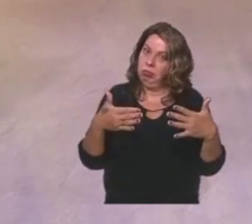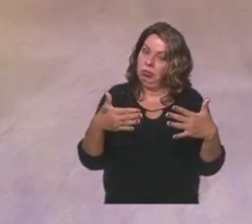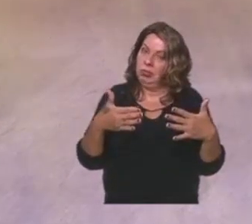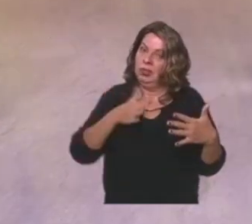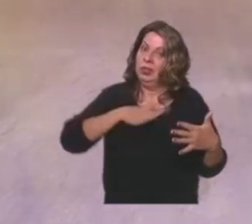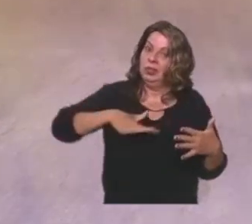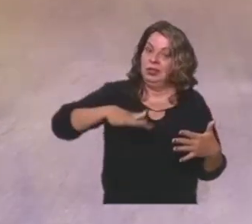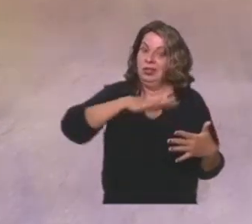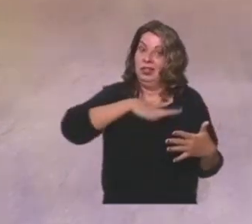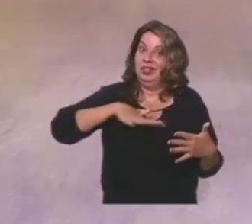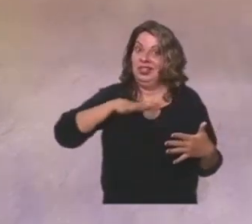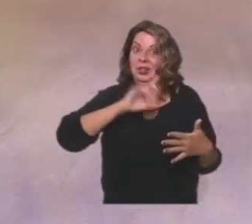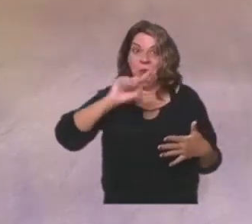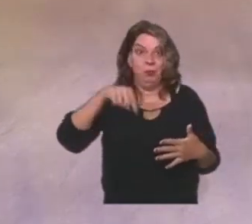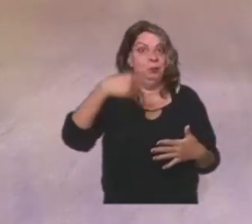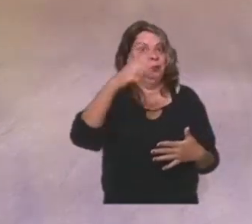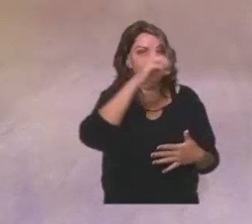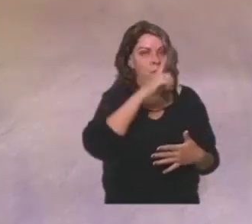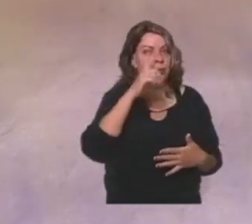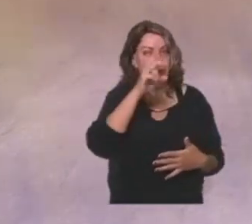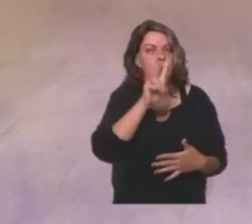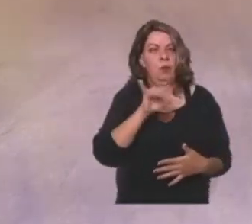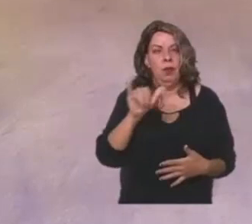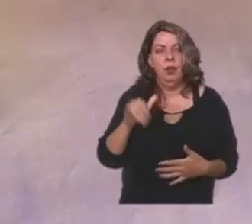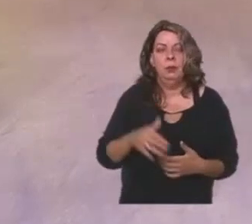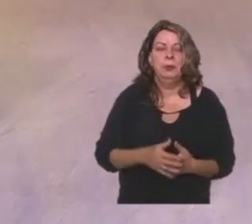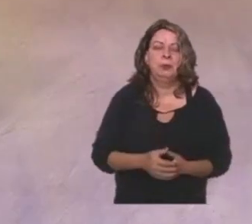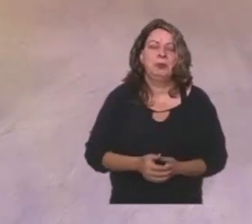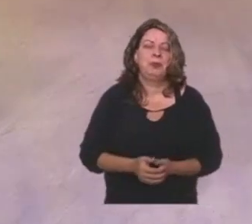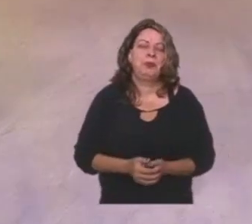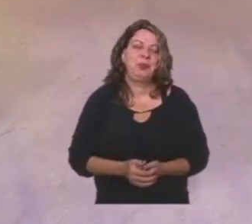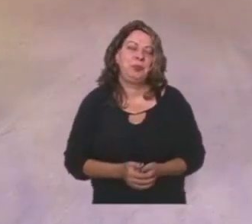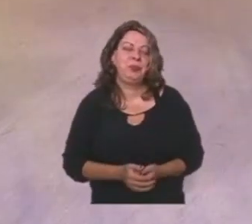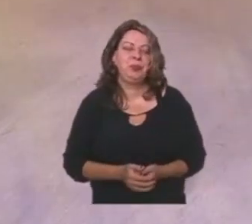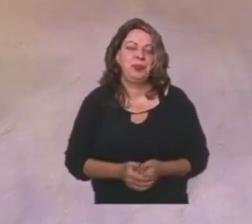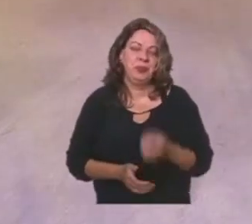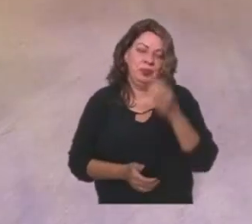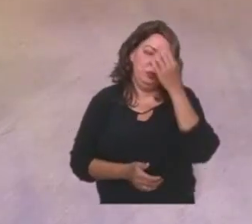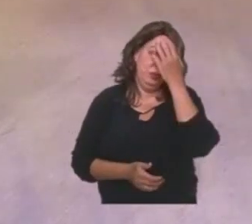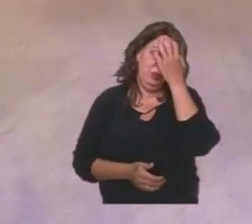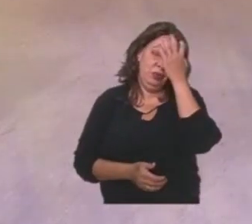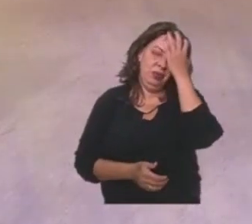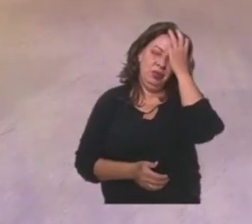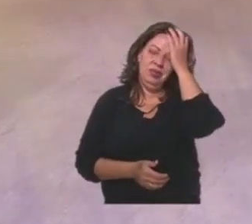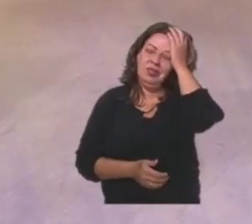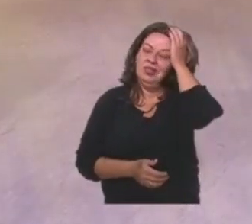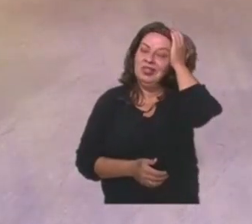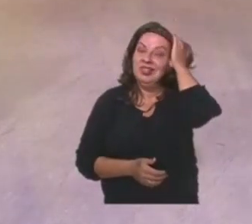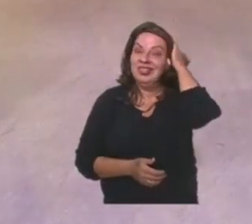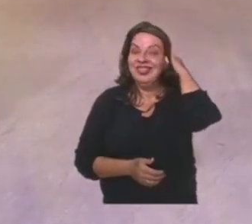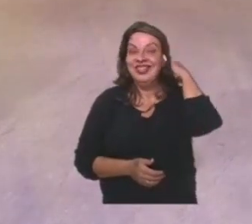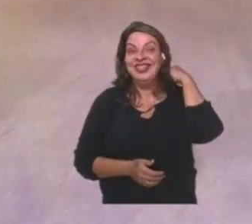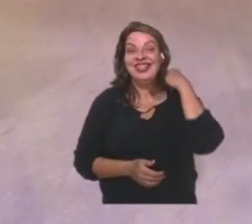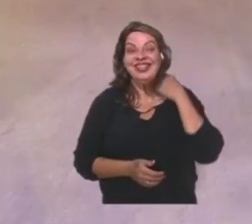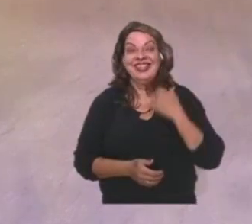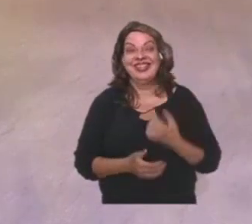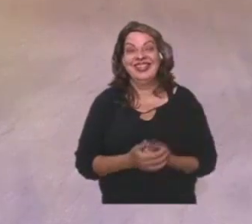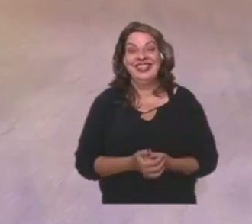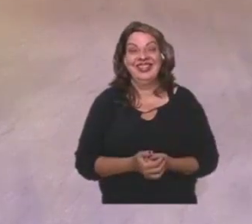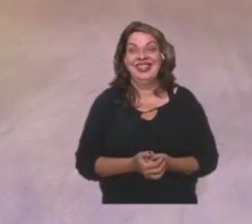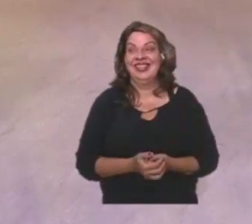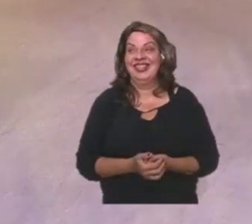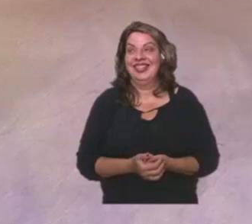gente volta a falar do próximo domingo. E por falar em repeteco, não? A gente está repetindo, ou melhor assim,